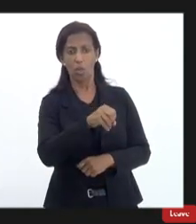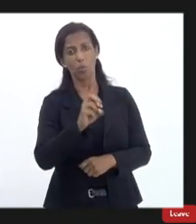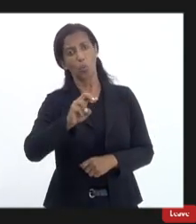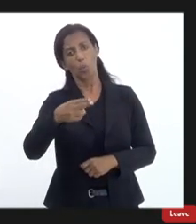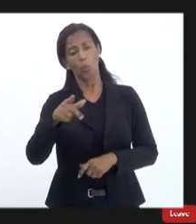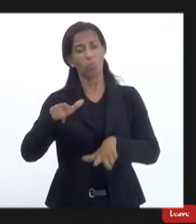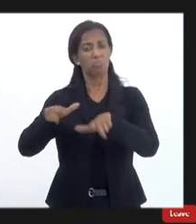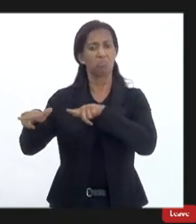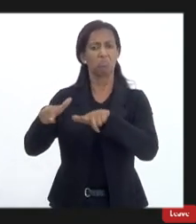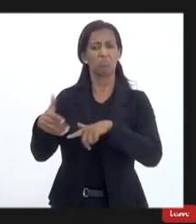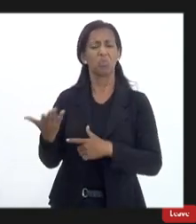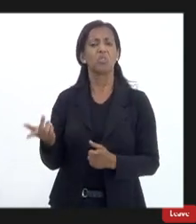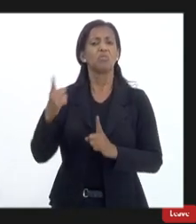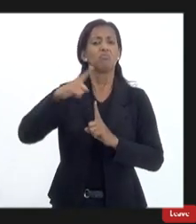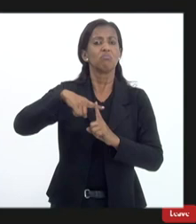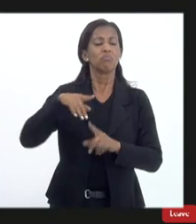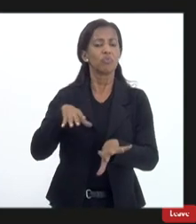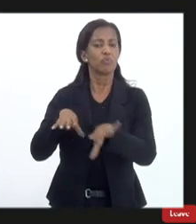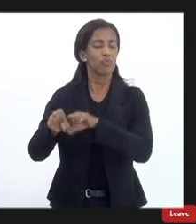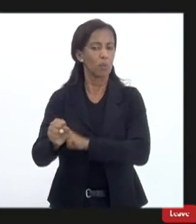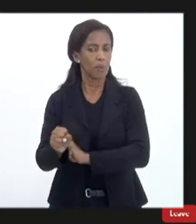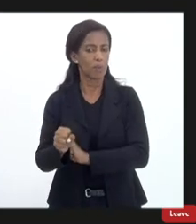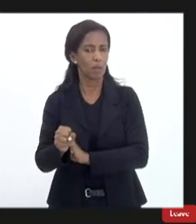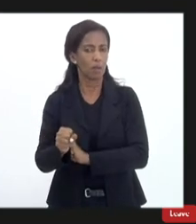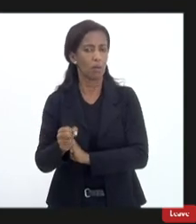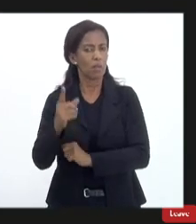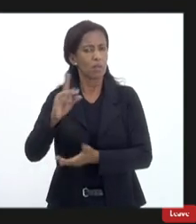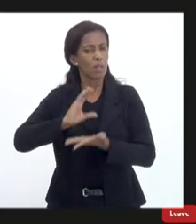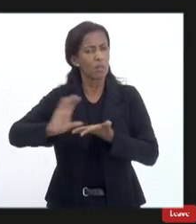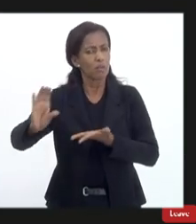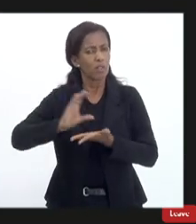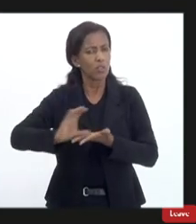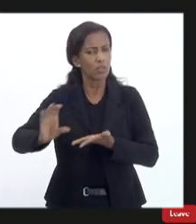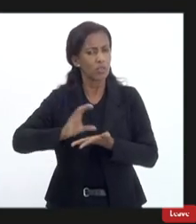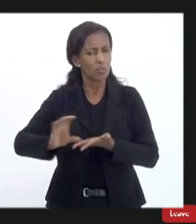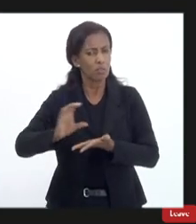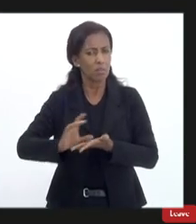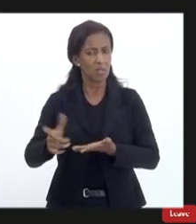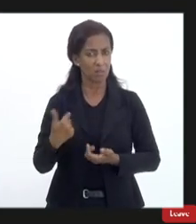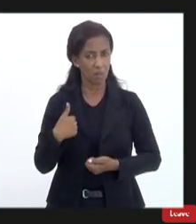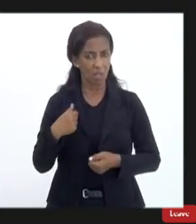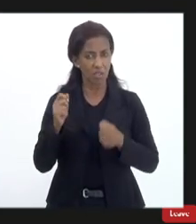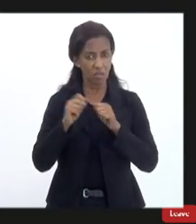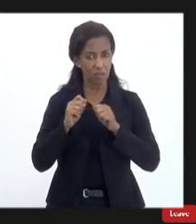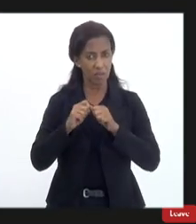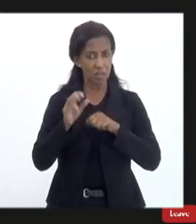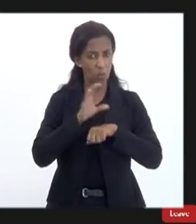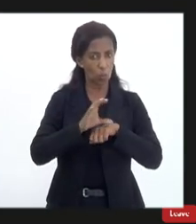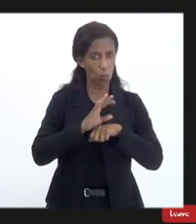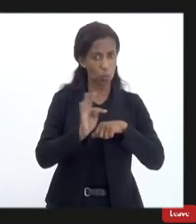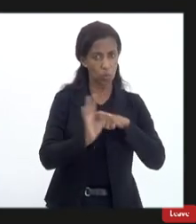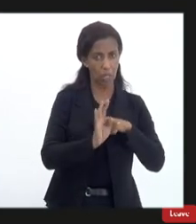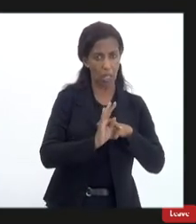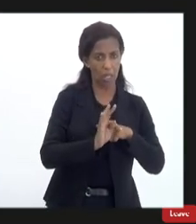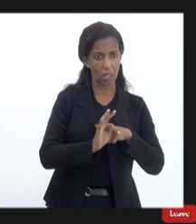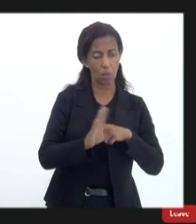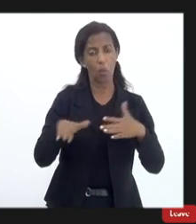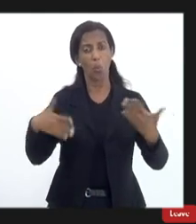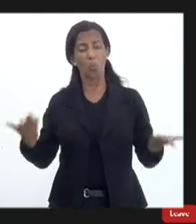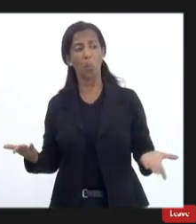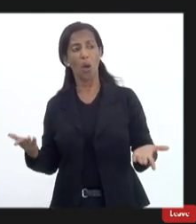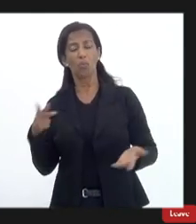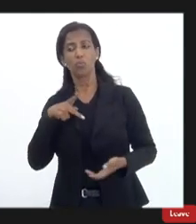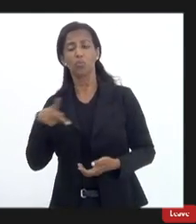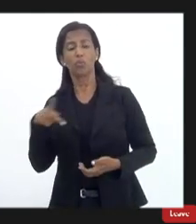trabalhadores. Ou seja, que tipo de formação? Porque isso requer investimento. A gente vai fazer cursos técnicos? Que cursos técnicos serão esses?